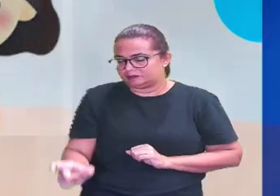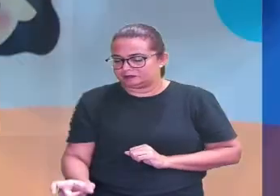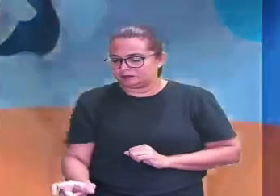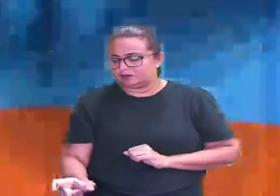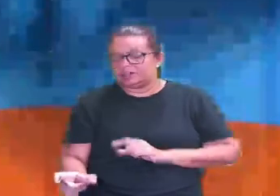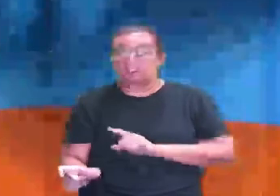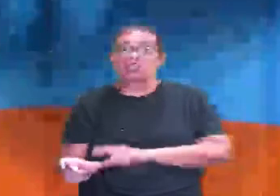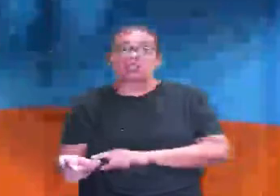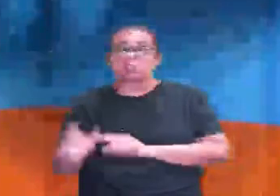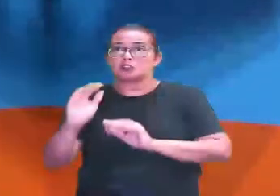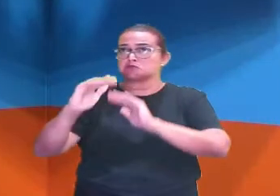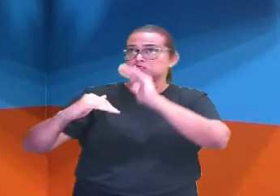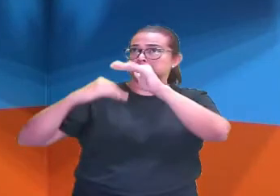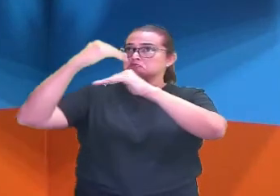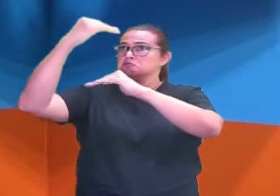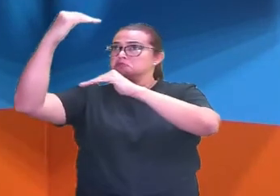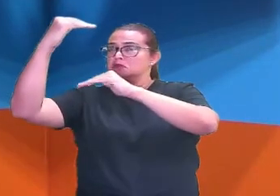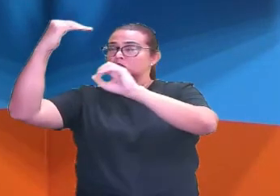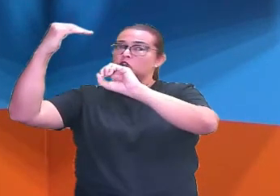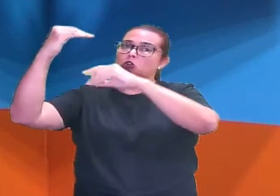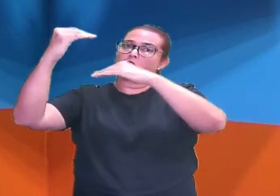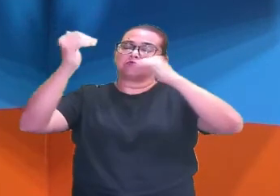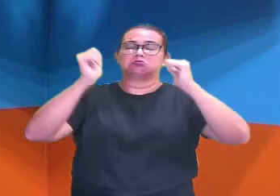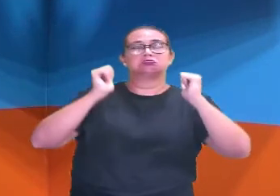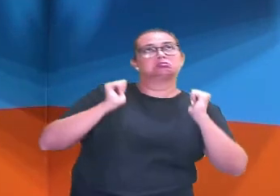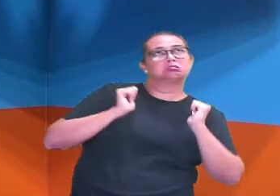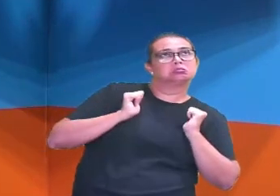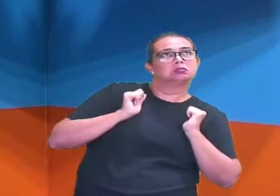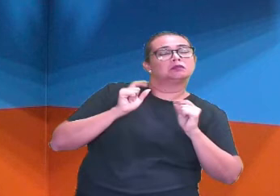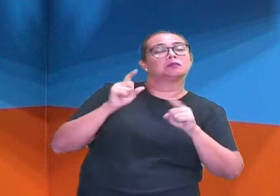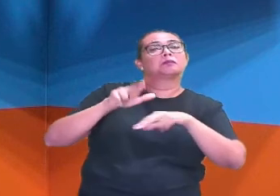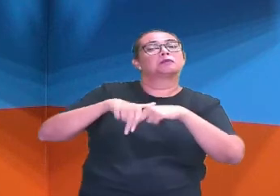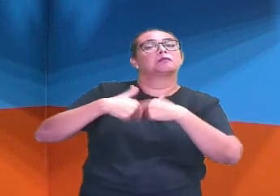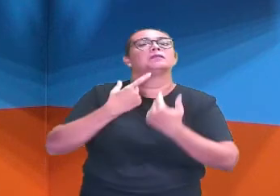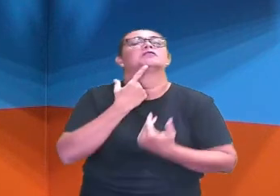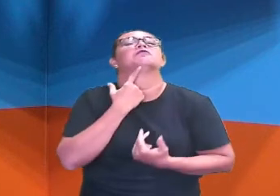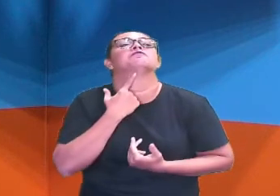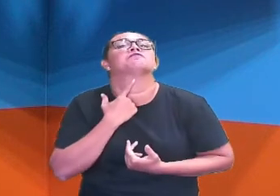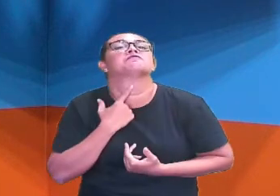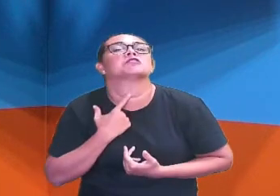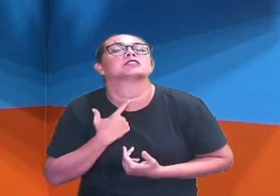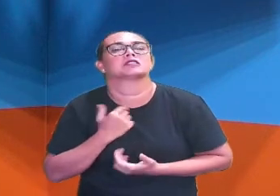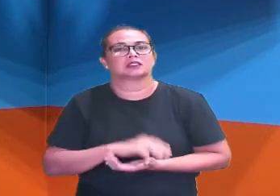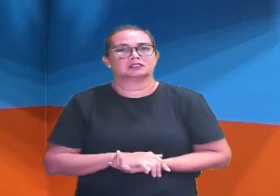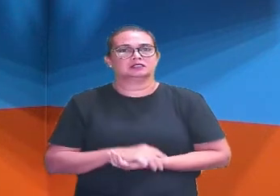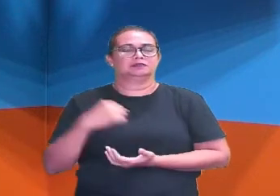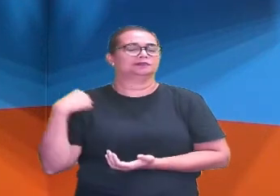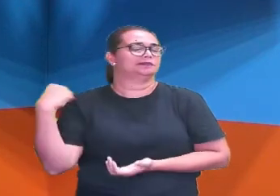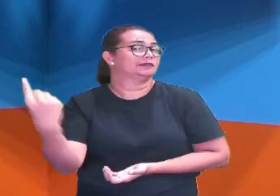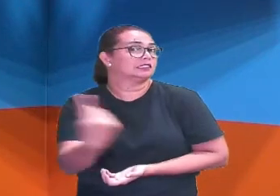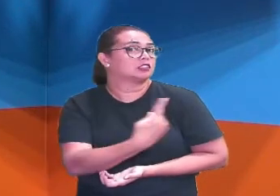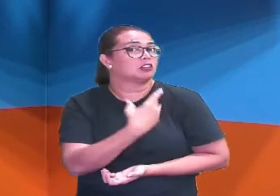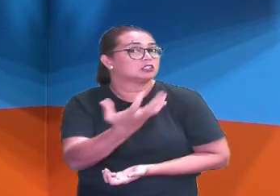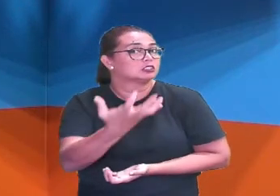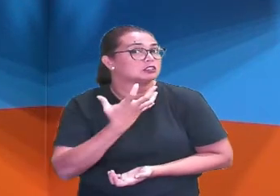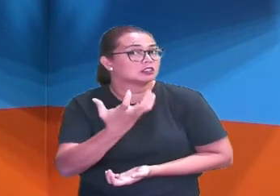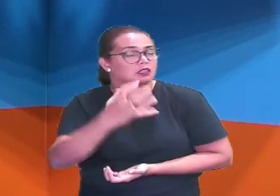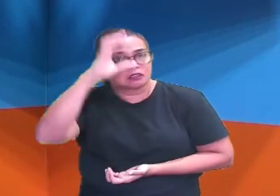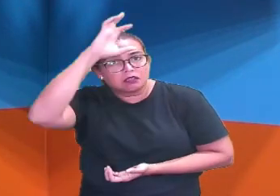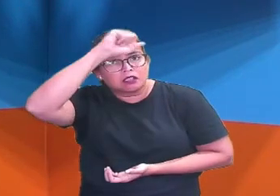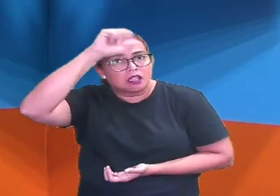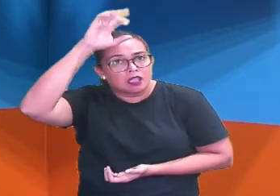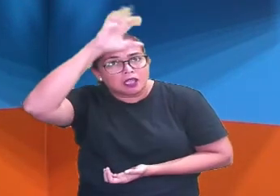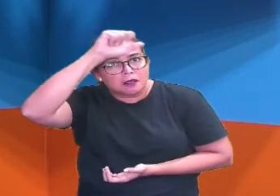pequeno, tá certo? Então, quando a gente tem vontade de aprender, quando a gente tem vontade de fazer